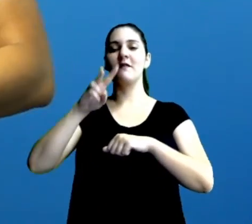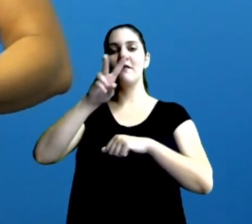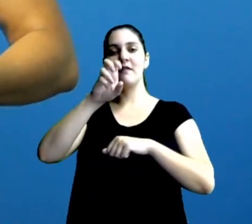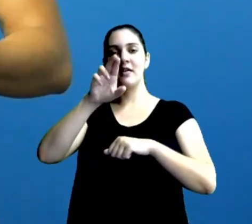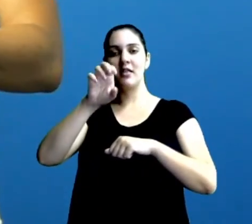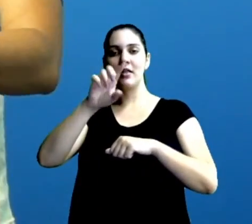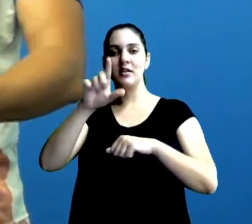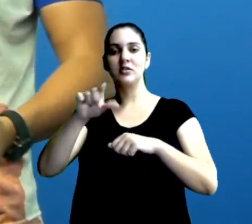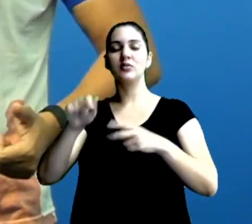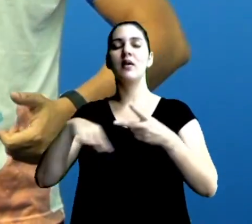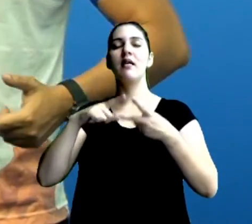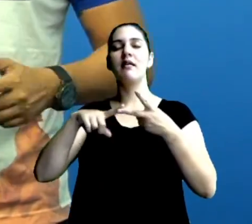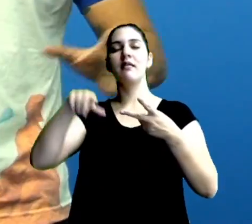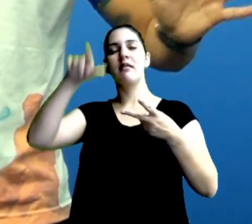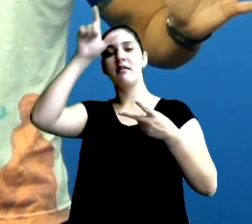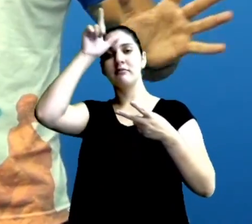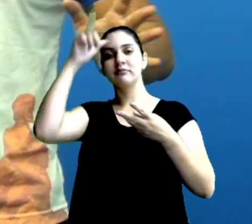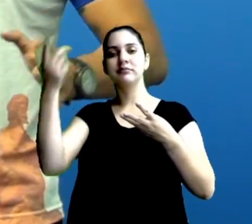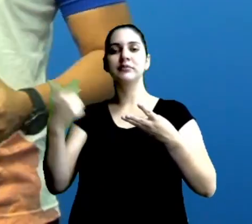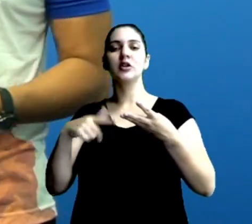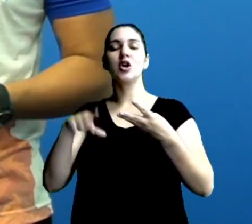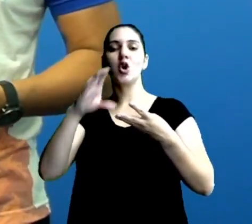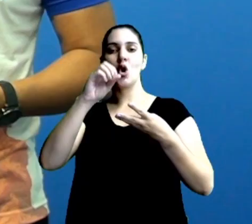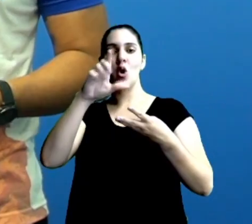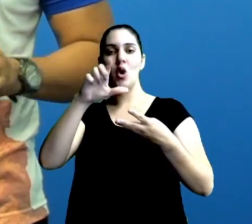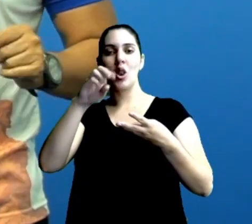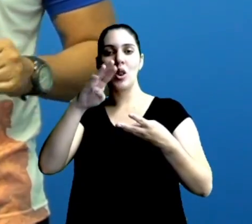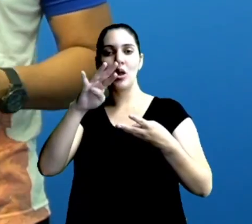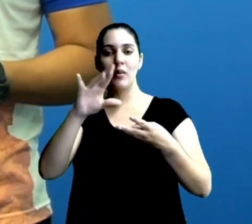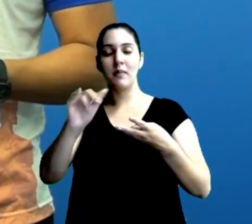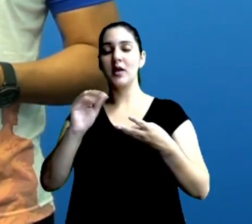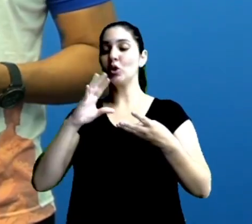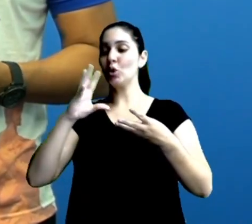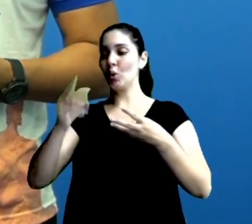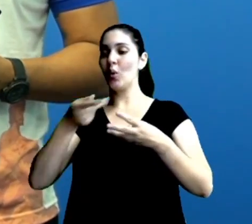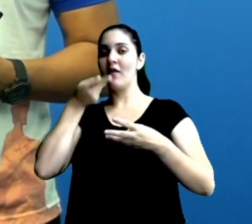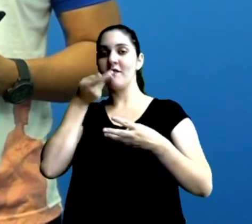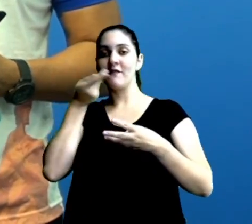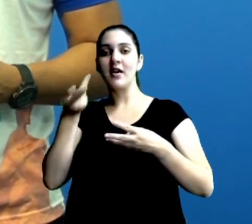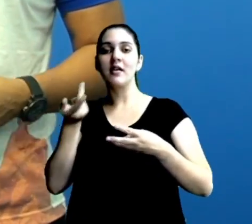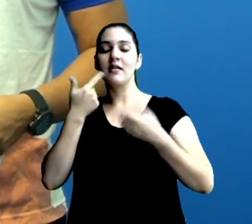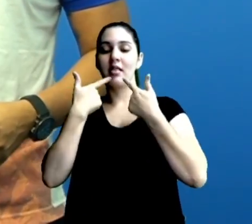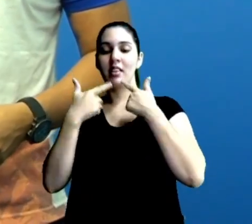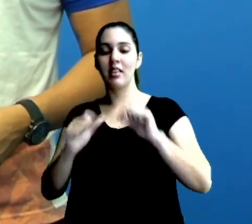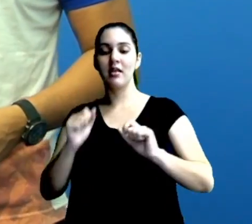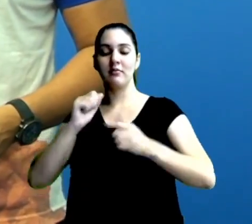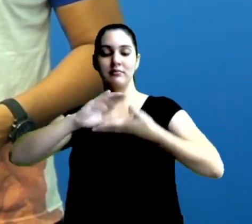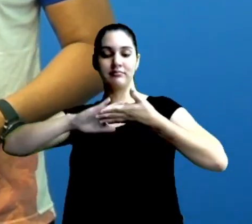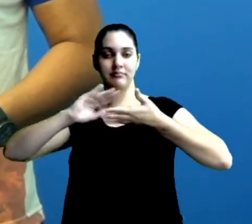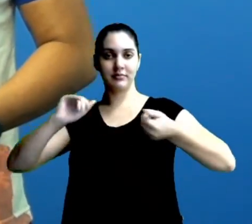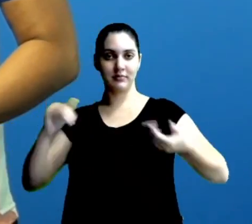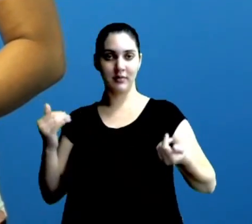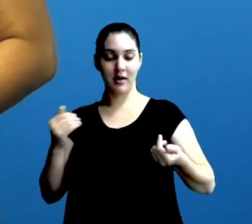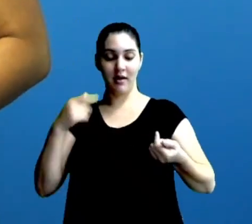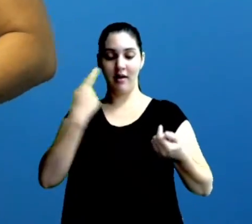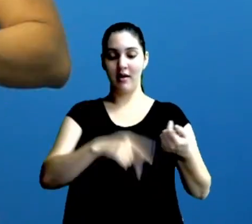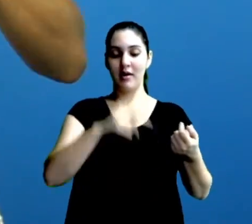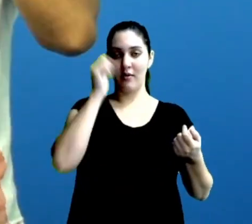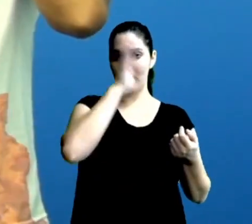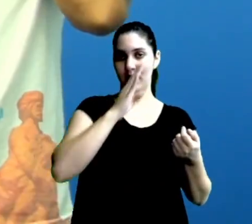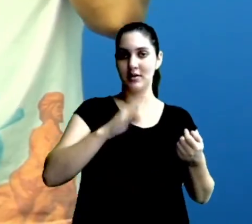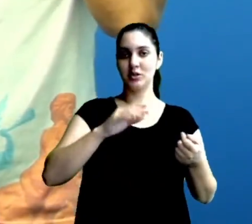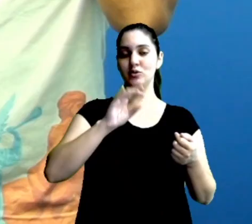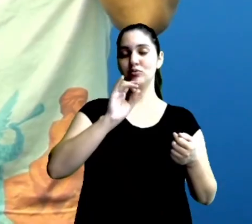Argentina, Paraguai, Colômbia, tudo fala espanhol. Só o Brasil é o único país que fala a língua portuguesa.